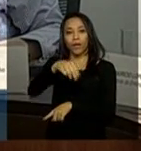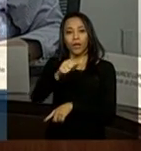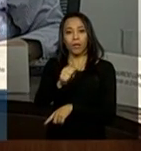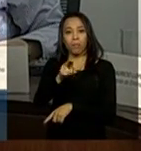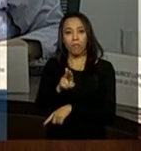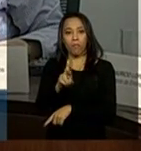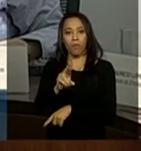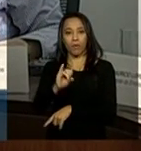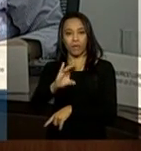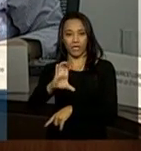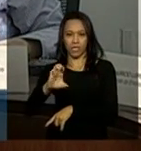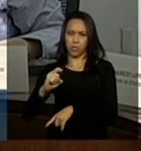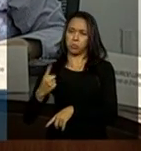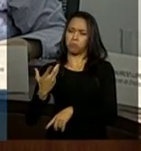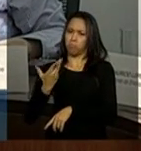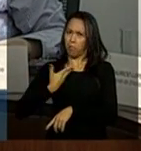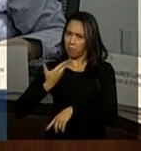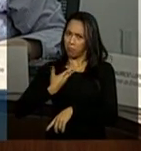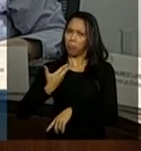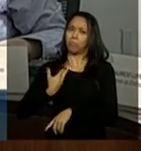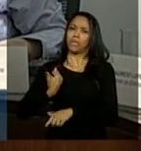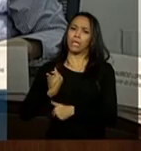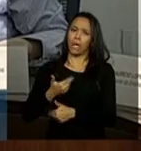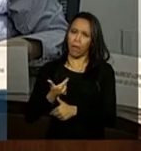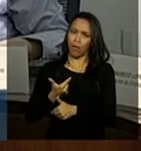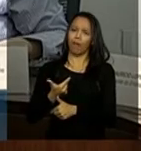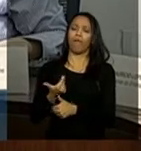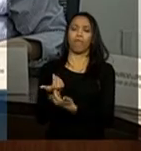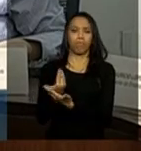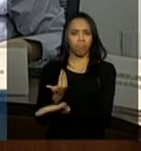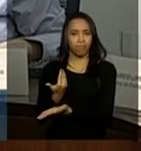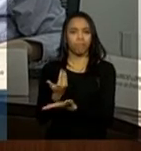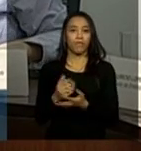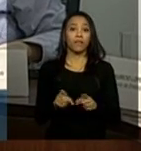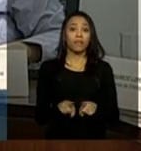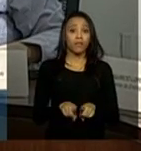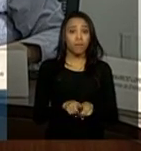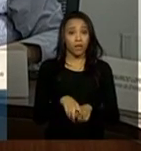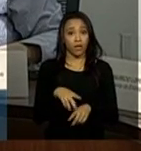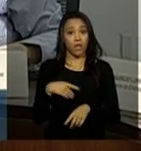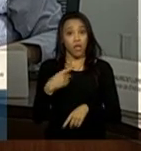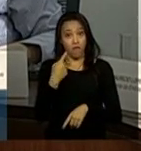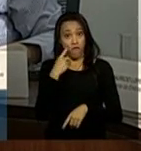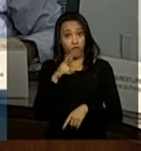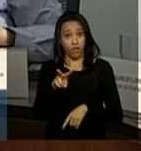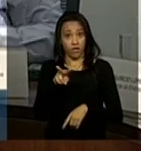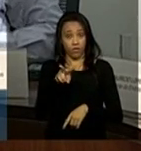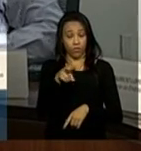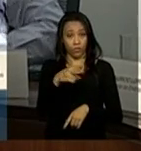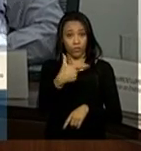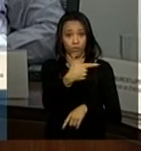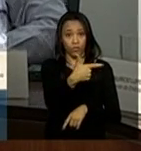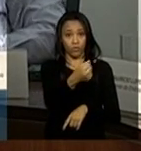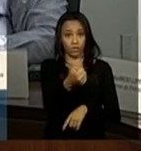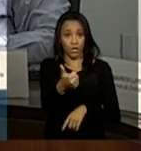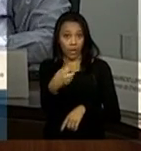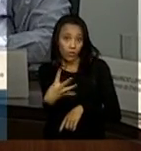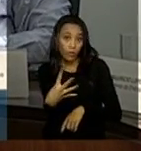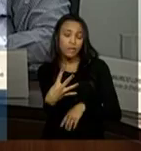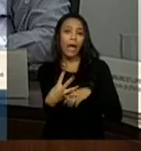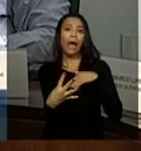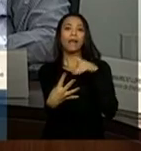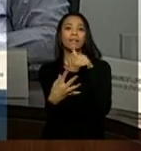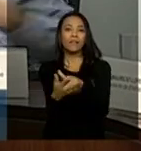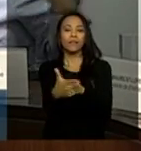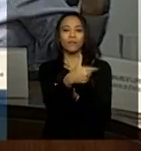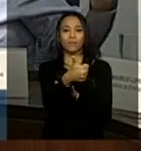tá? E acho que, fazendo 2004, que eu tinha esquecido de falar, e olhando já 2014, quer dizer, até 2015,